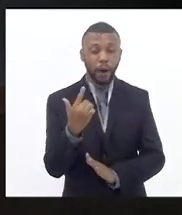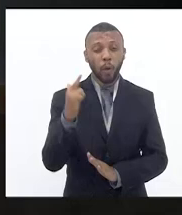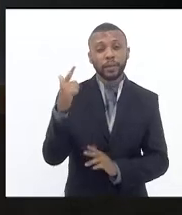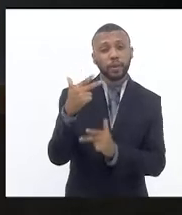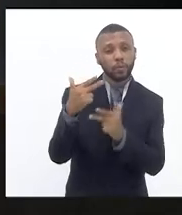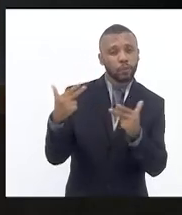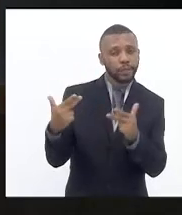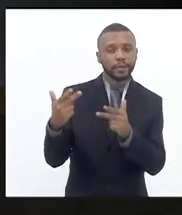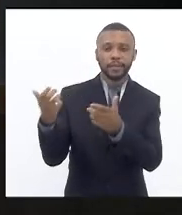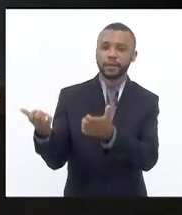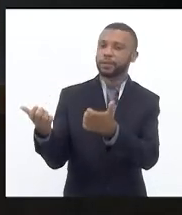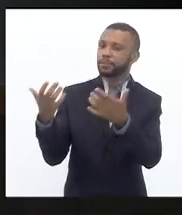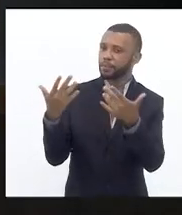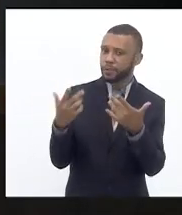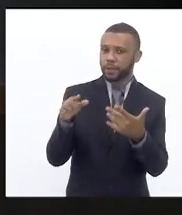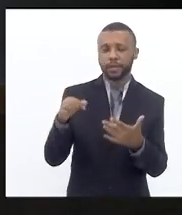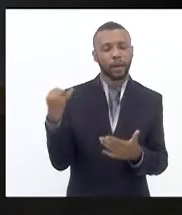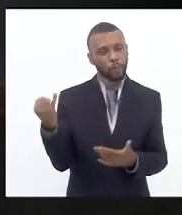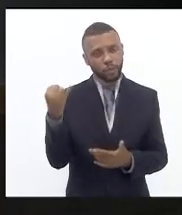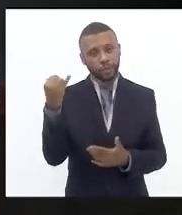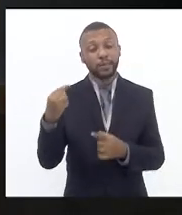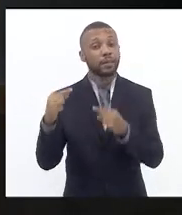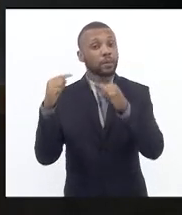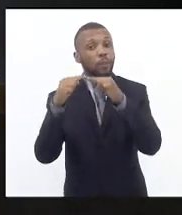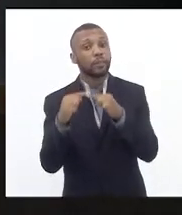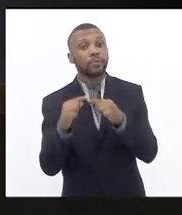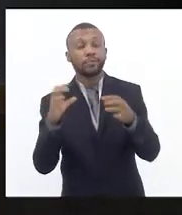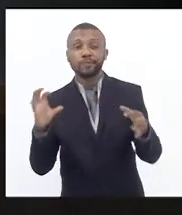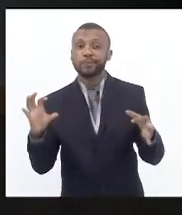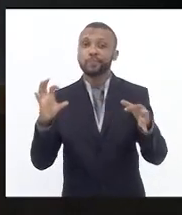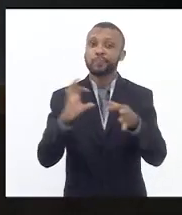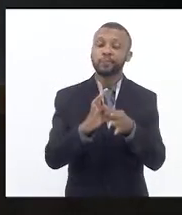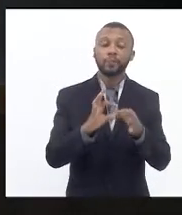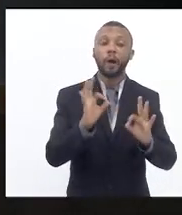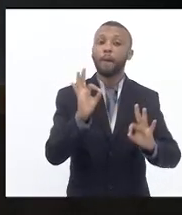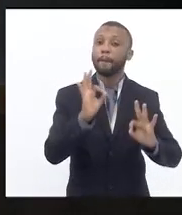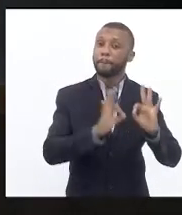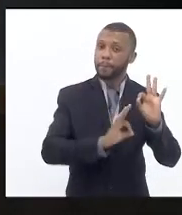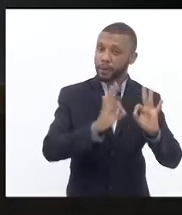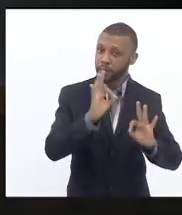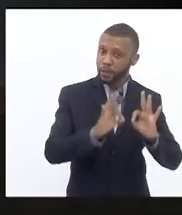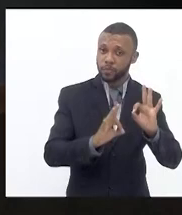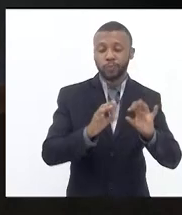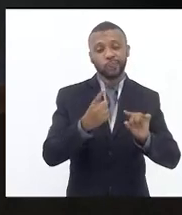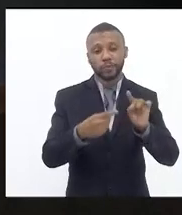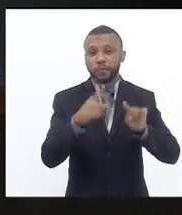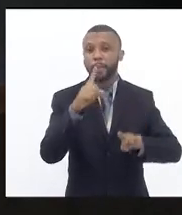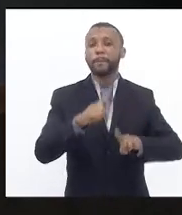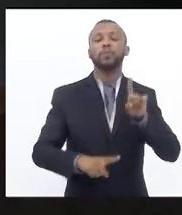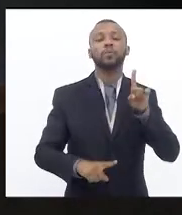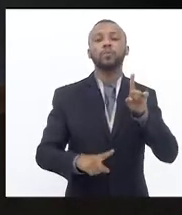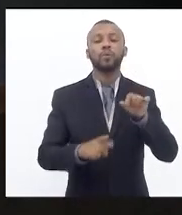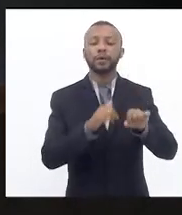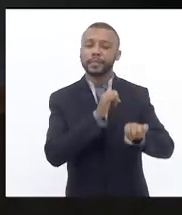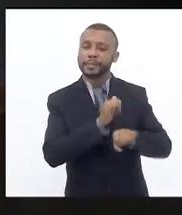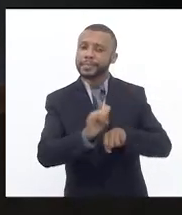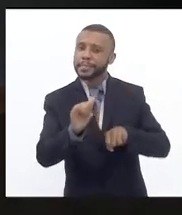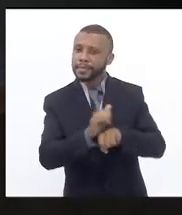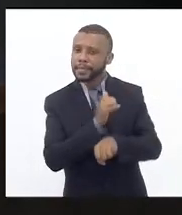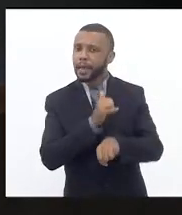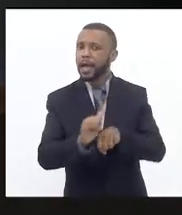está relacionado ao plano de desenvolvimento que nós queremos estratégico